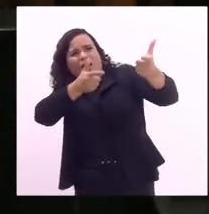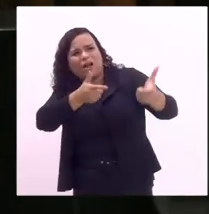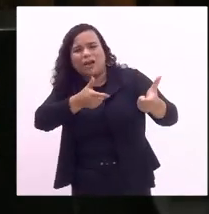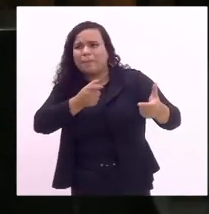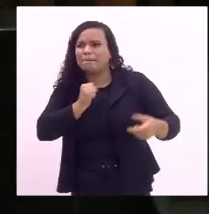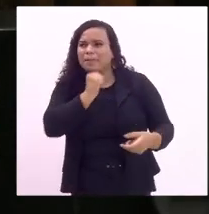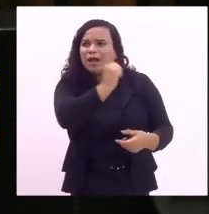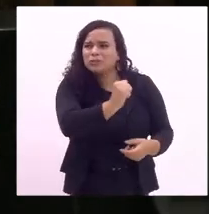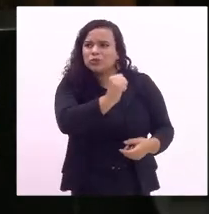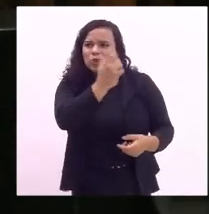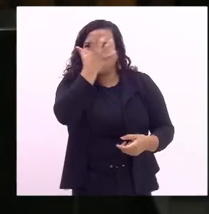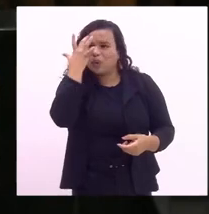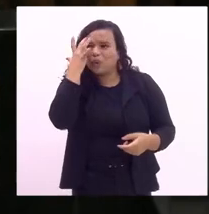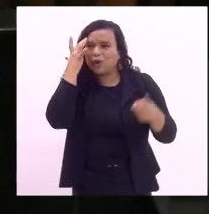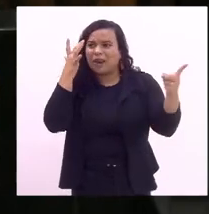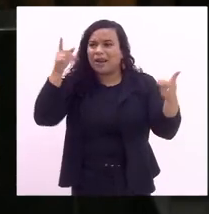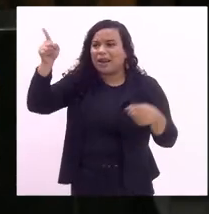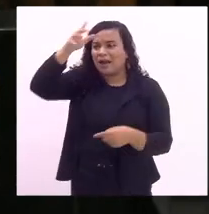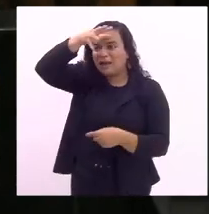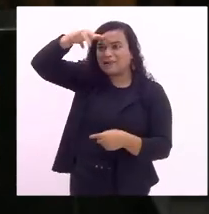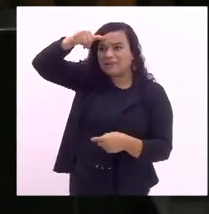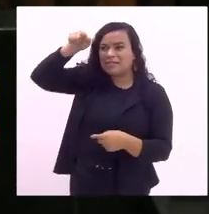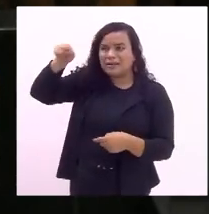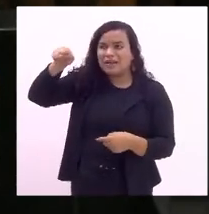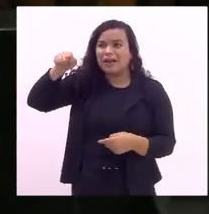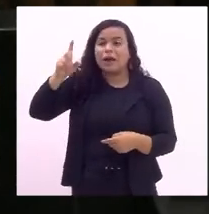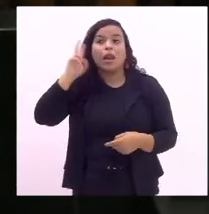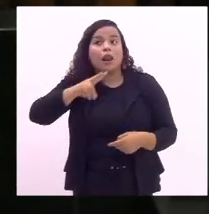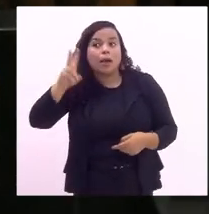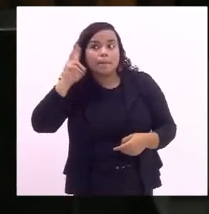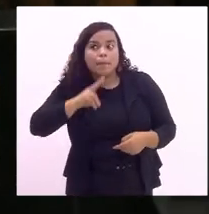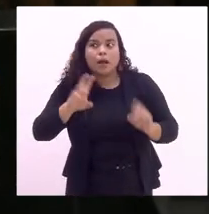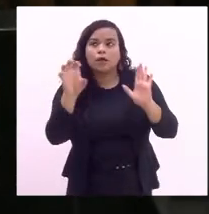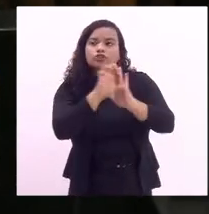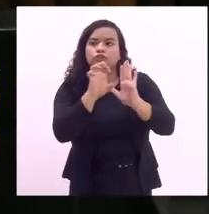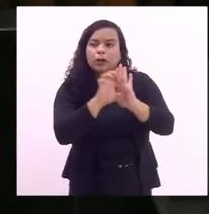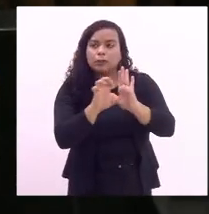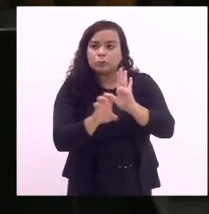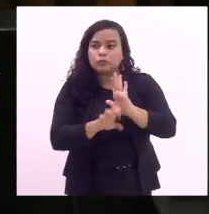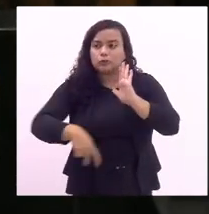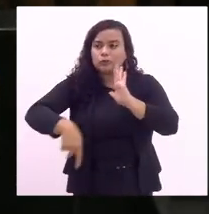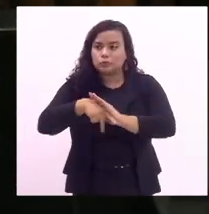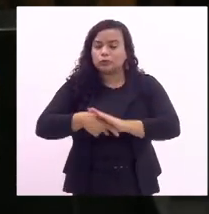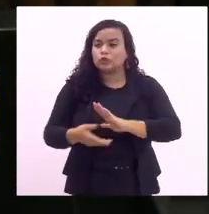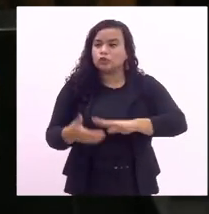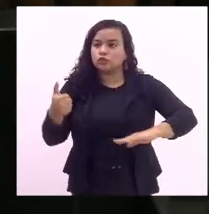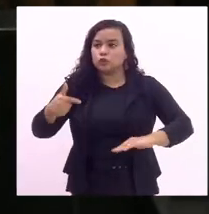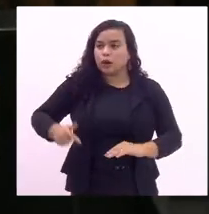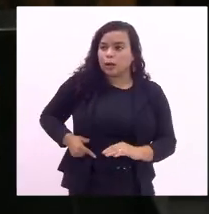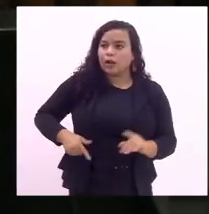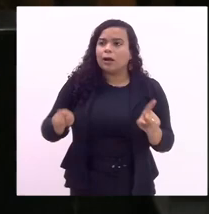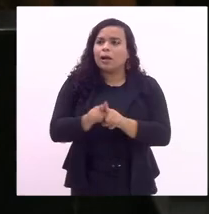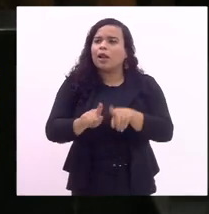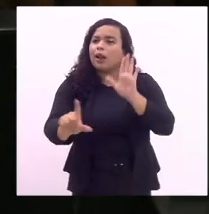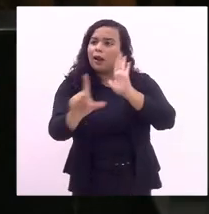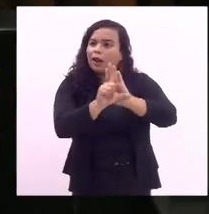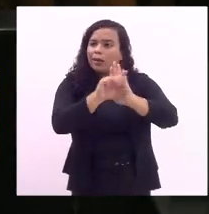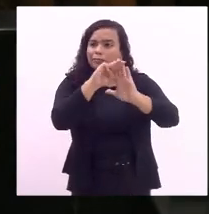quem na Amazônia, lembrar que o Estatuto do Desarmamento e as